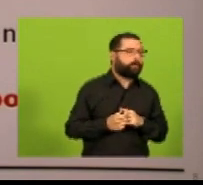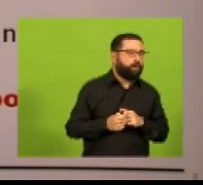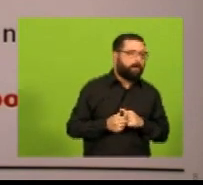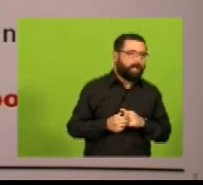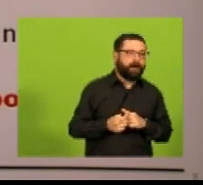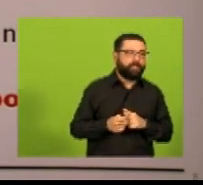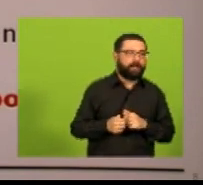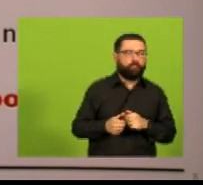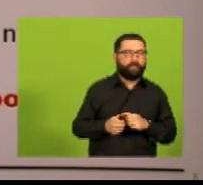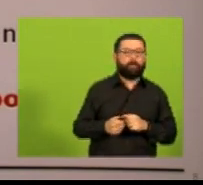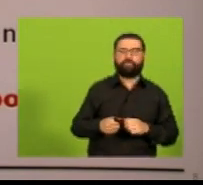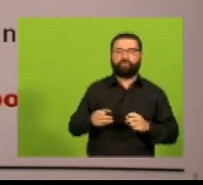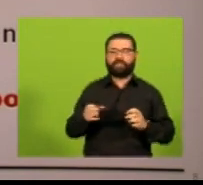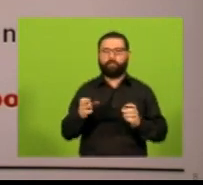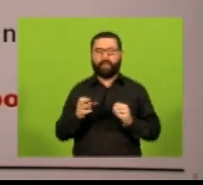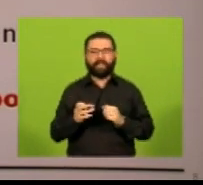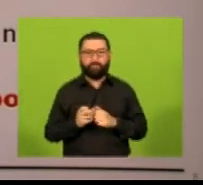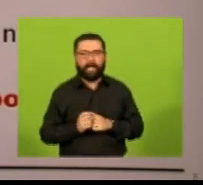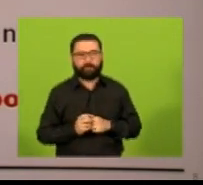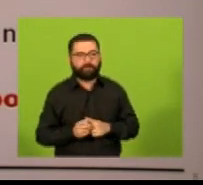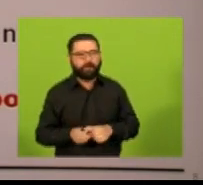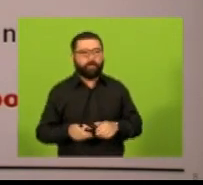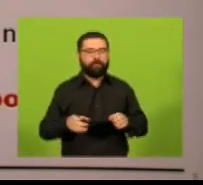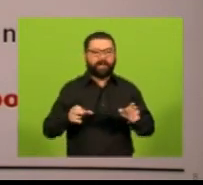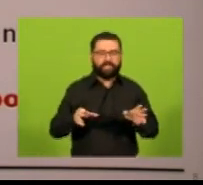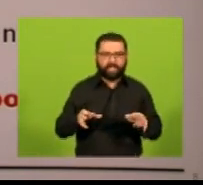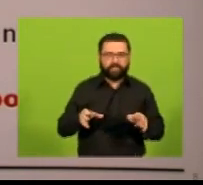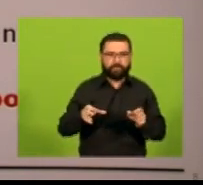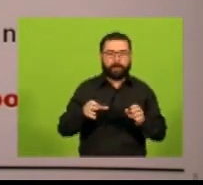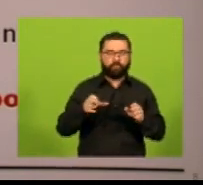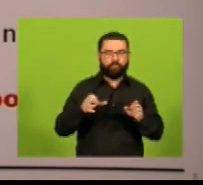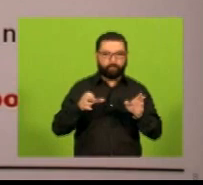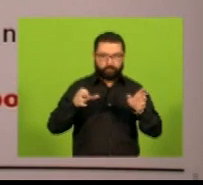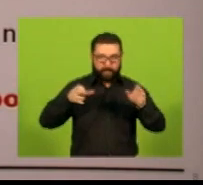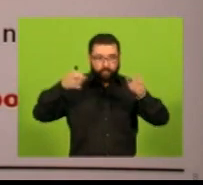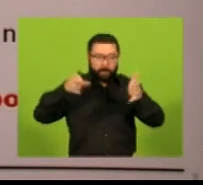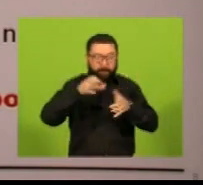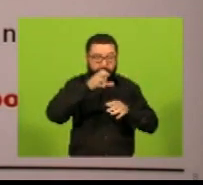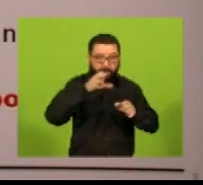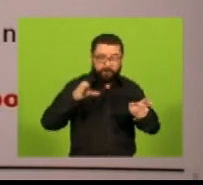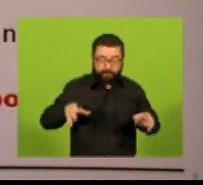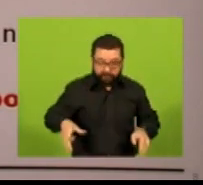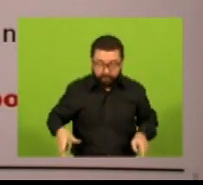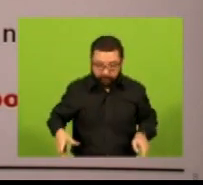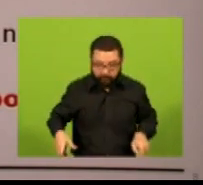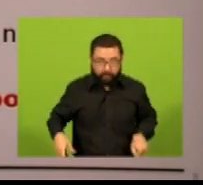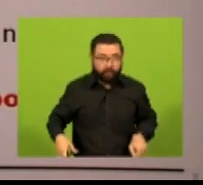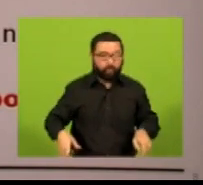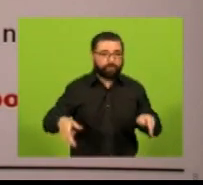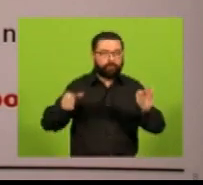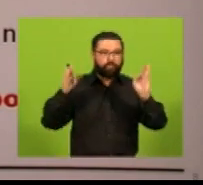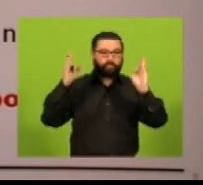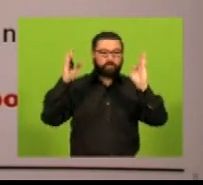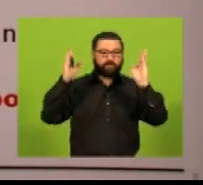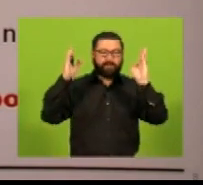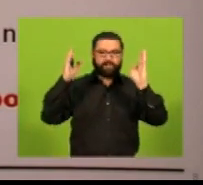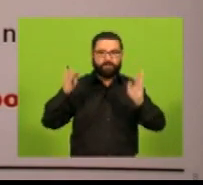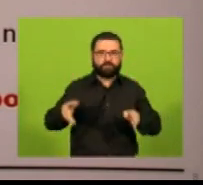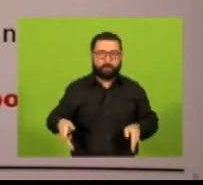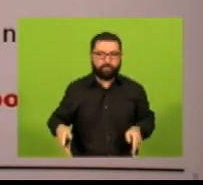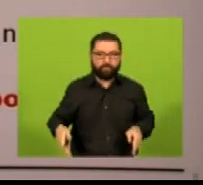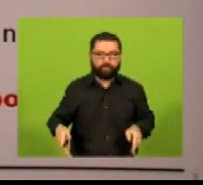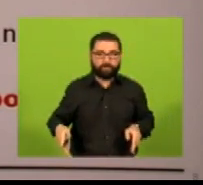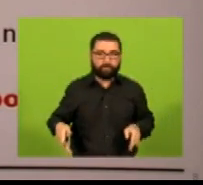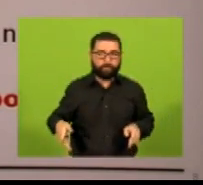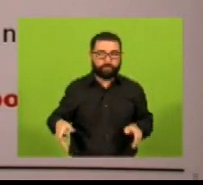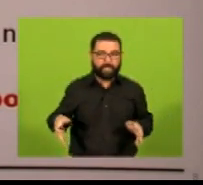O trator anda um percurso de 50 metros. Então imagina que a gente está num helicóptero vendo ali de cima. Os pontos